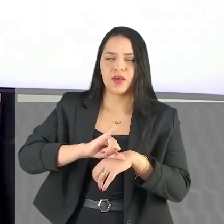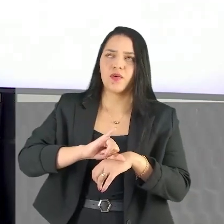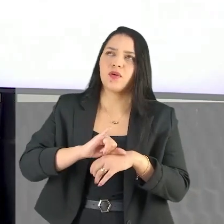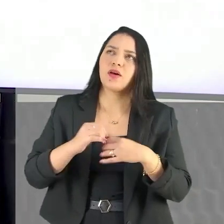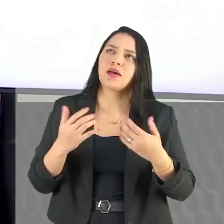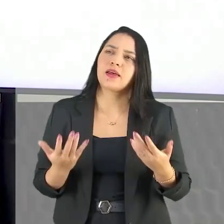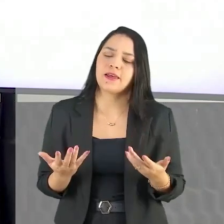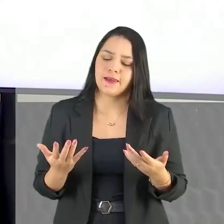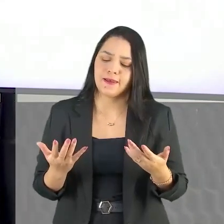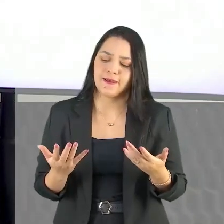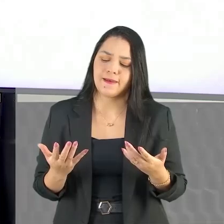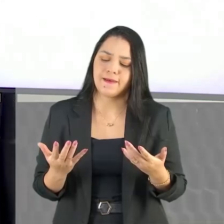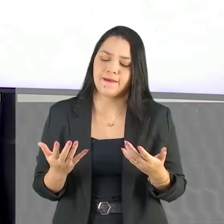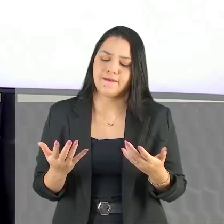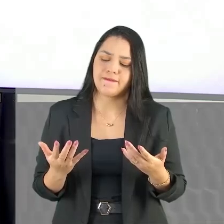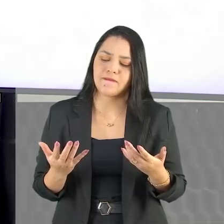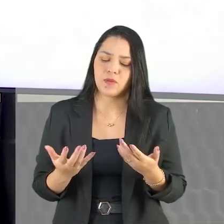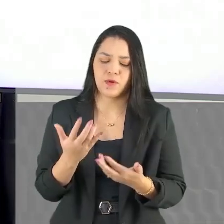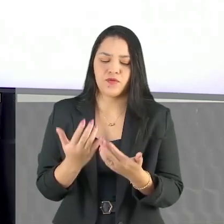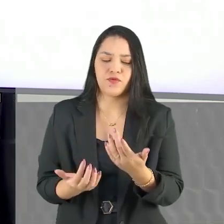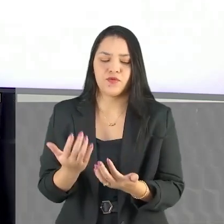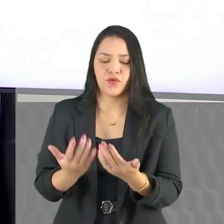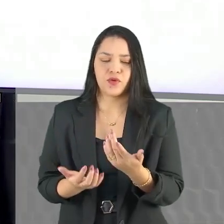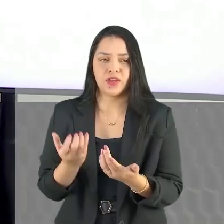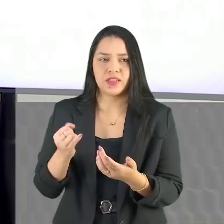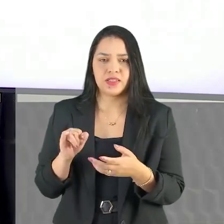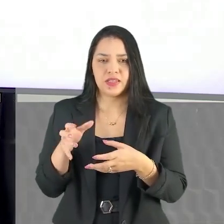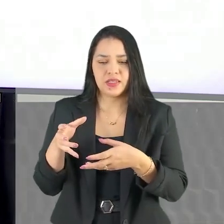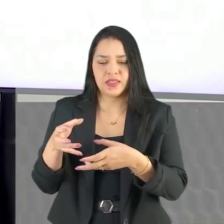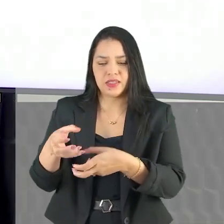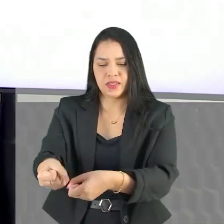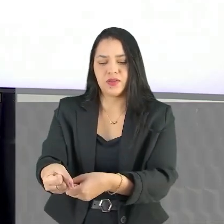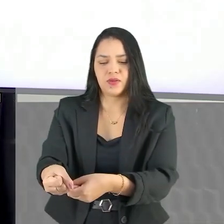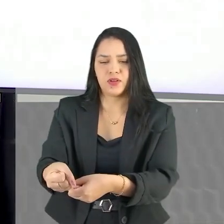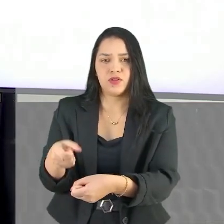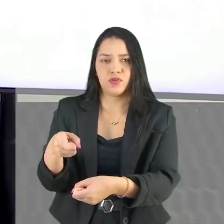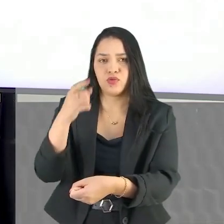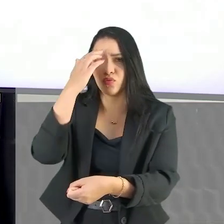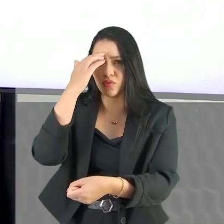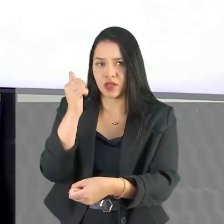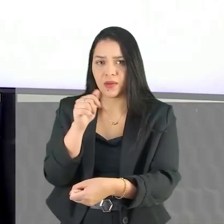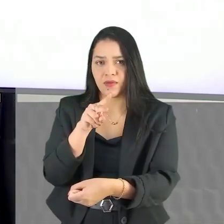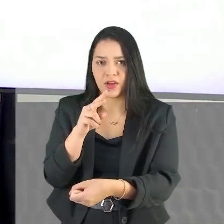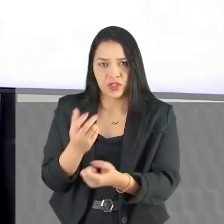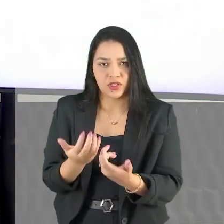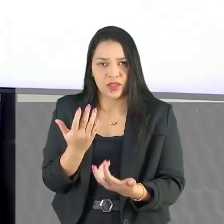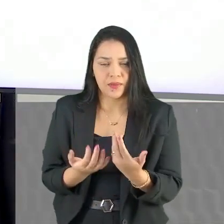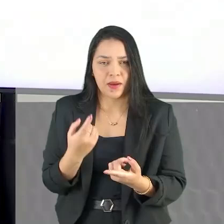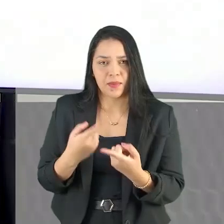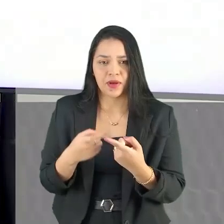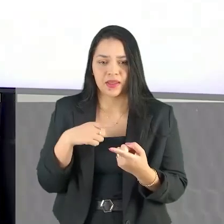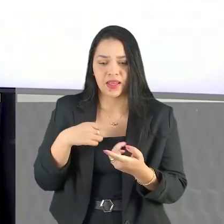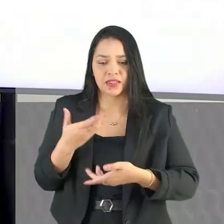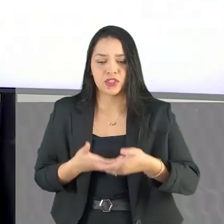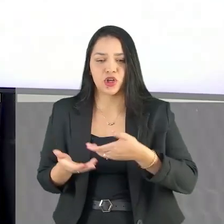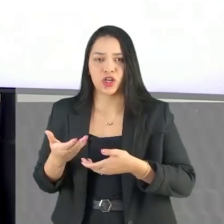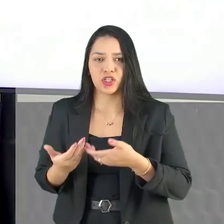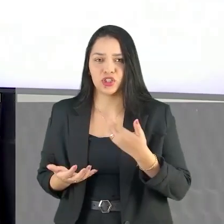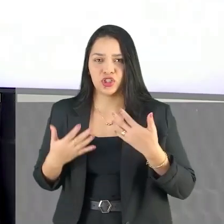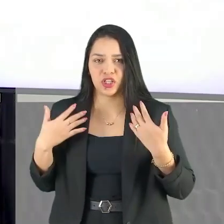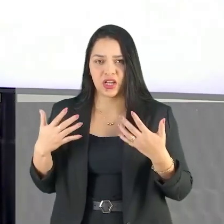exemplo, em uma fogueira, se eu ficar segurando aquele ferro, tu sabe que tu vai te queimar, né? Porque você acaba tendo aquela troca de